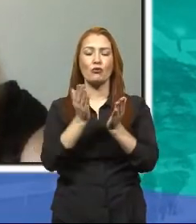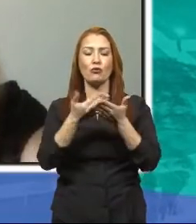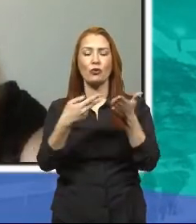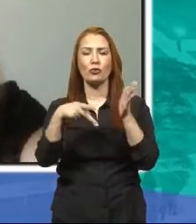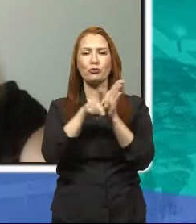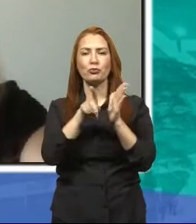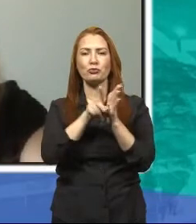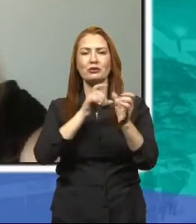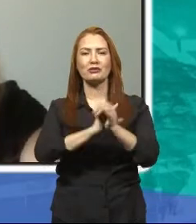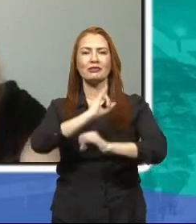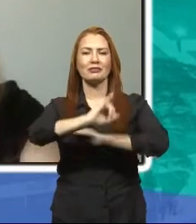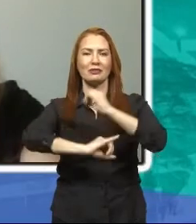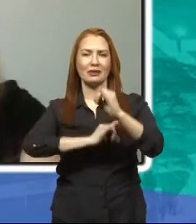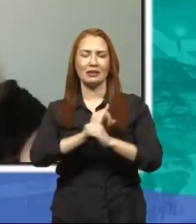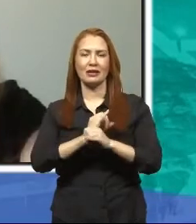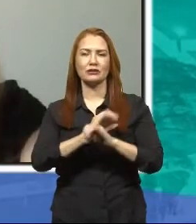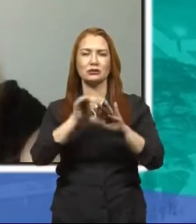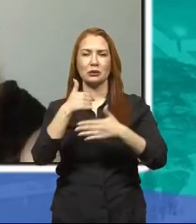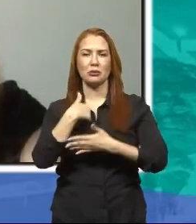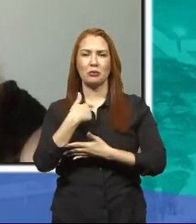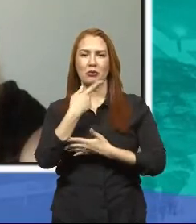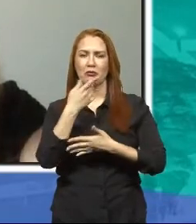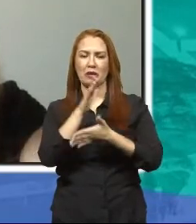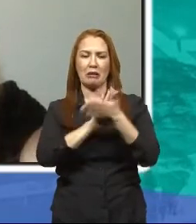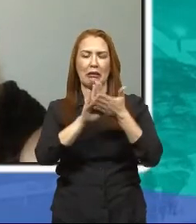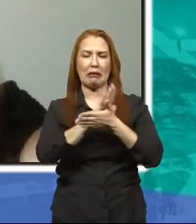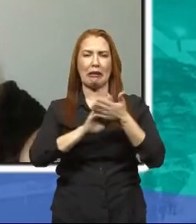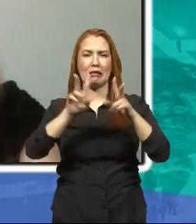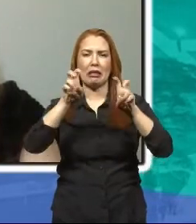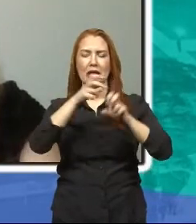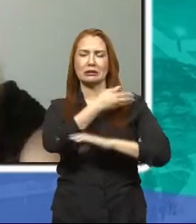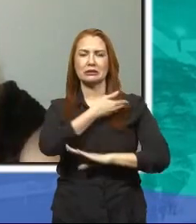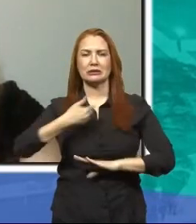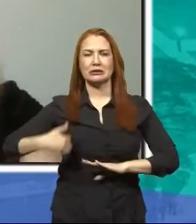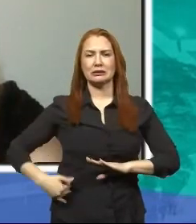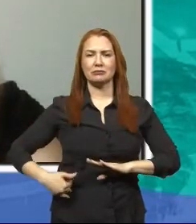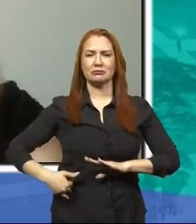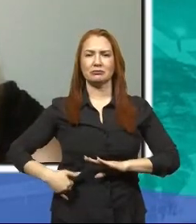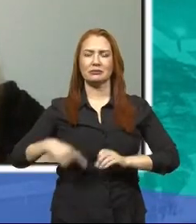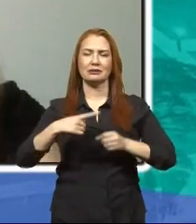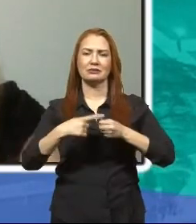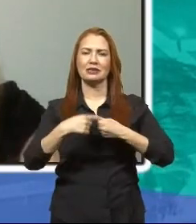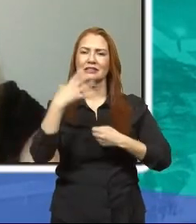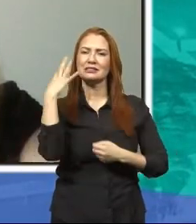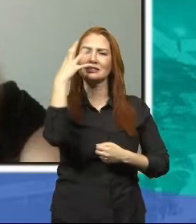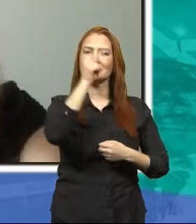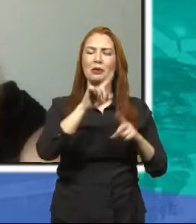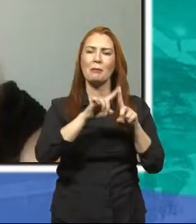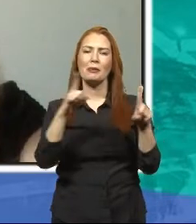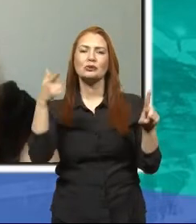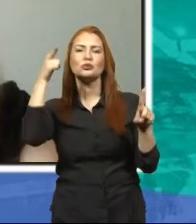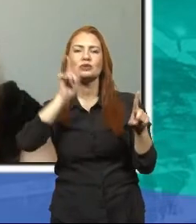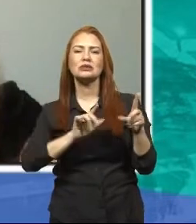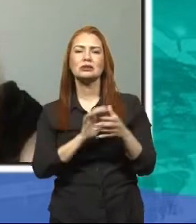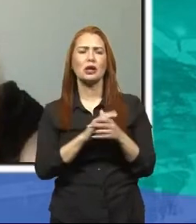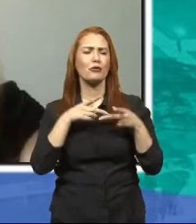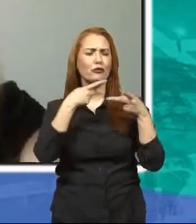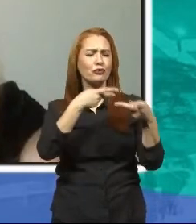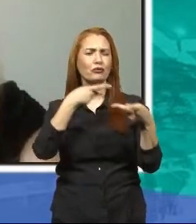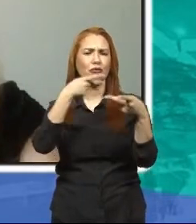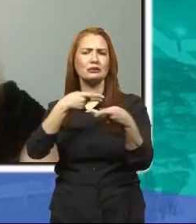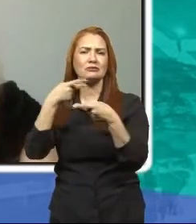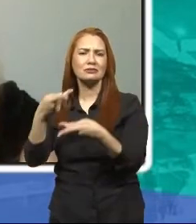evidentemente não falo nada chinês, e a cidade é belíssima e tudo mais, e eu descobri que dava para perfeitamente visitar as lojinhas e comprar coisas,